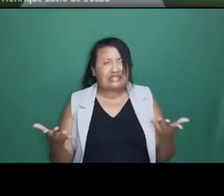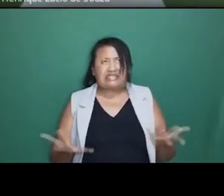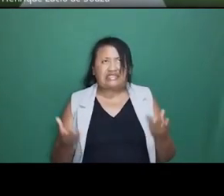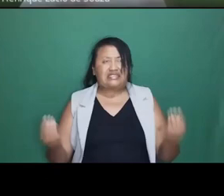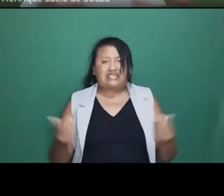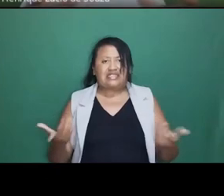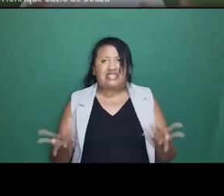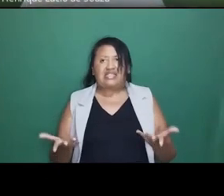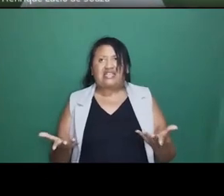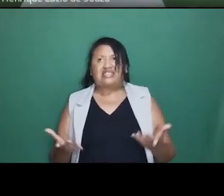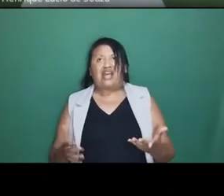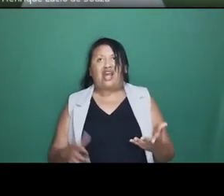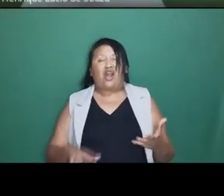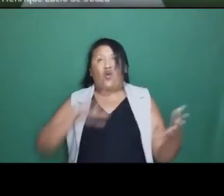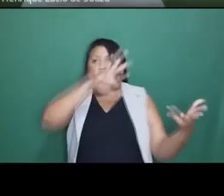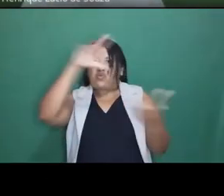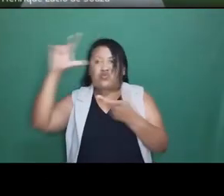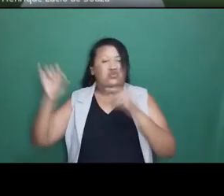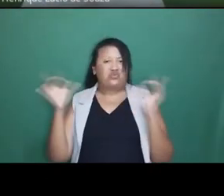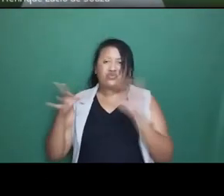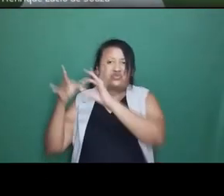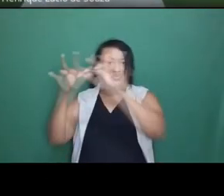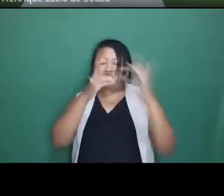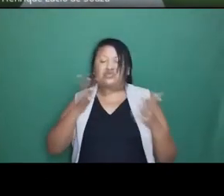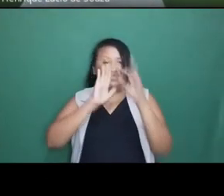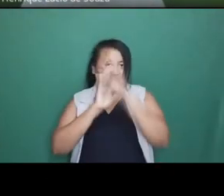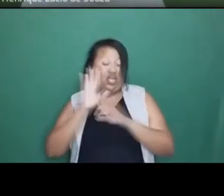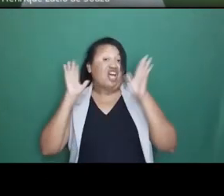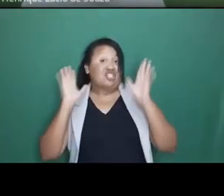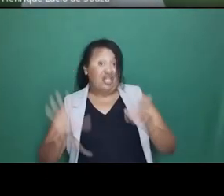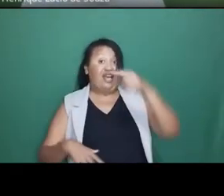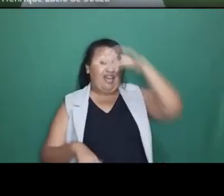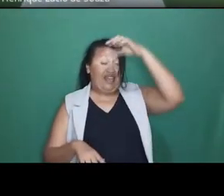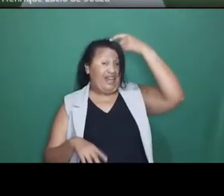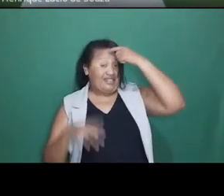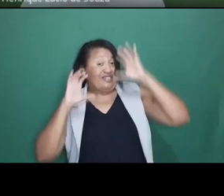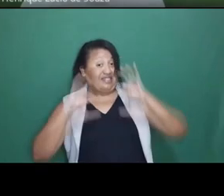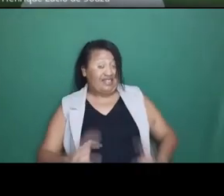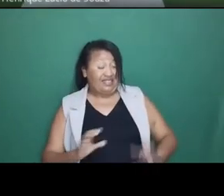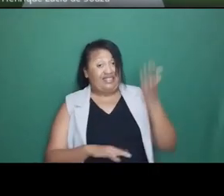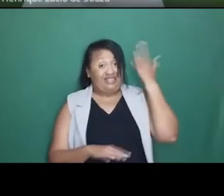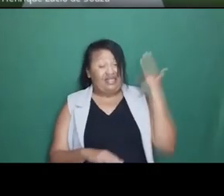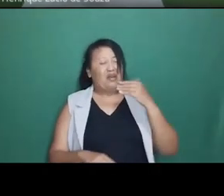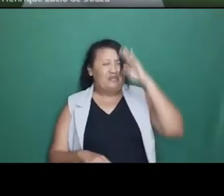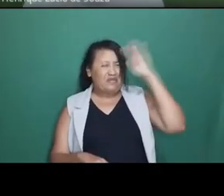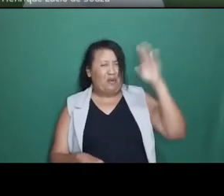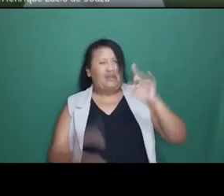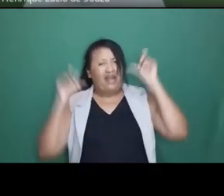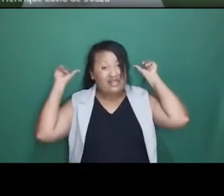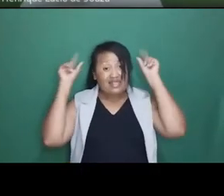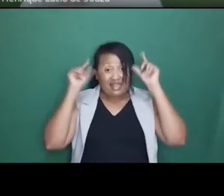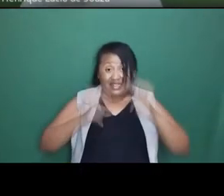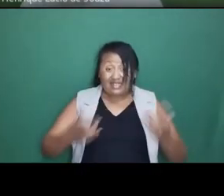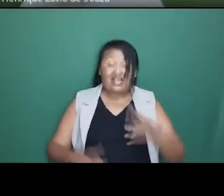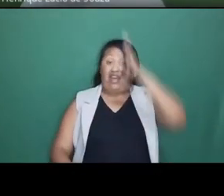de universalidade desses direitos já a cidadania na antiguidade principalmente Grécia na Grécia